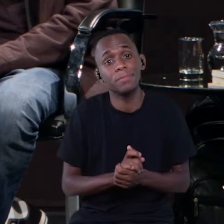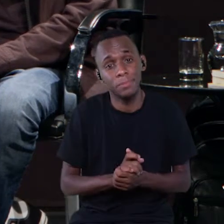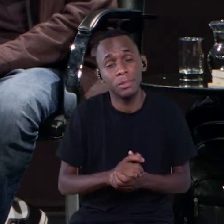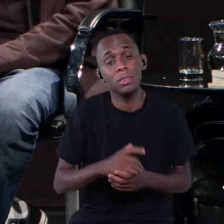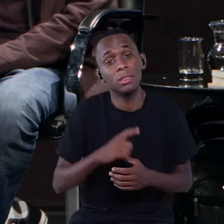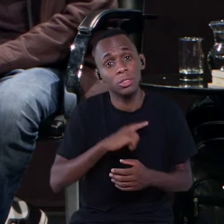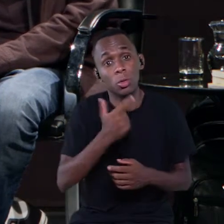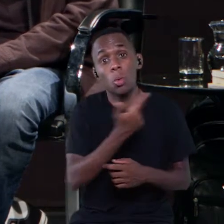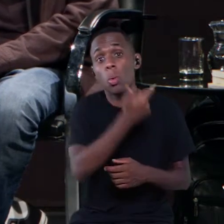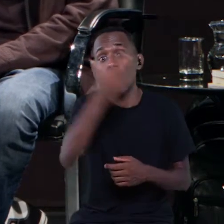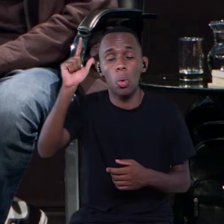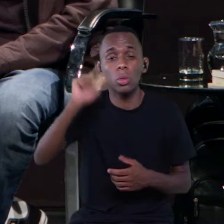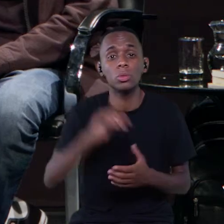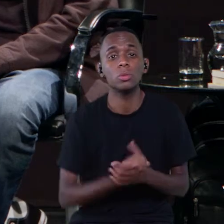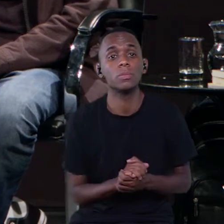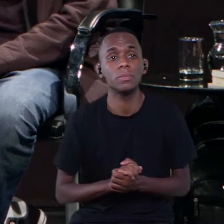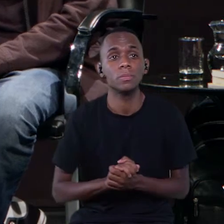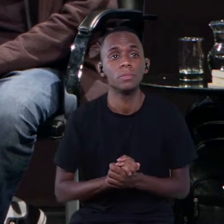Tinha outro, né, Cid? Cadê ele?